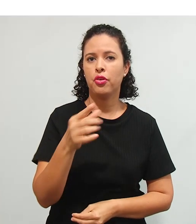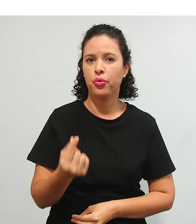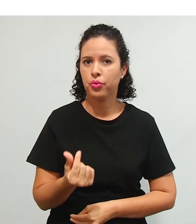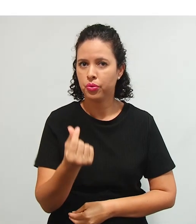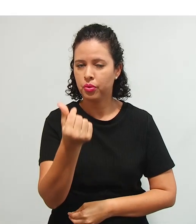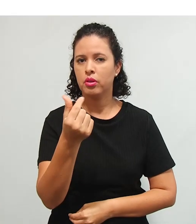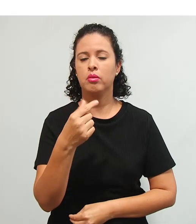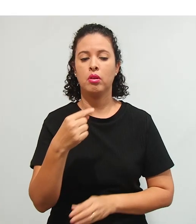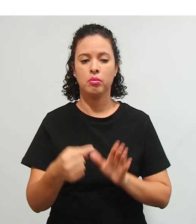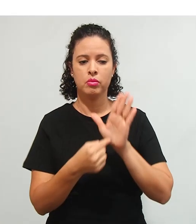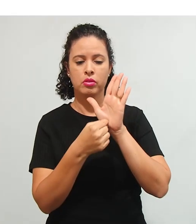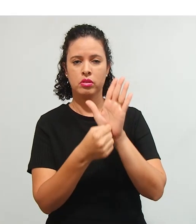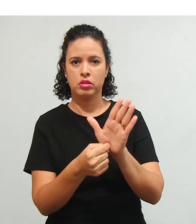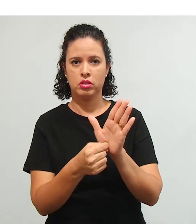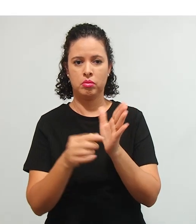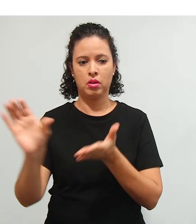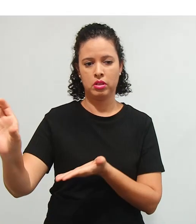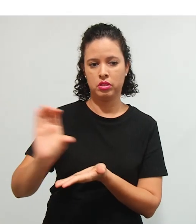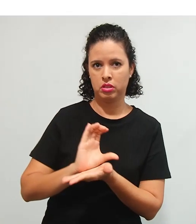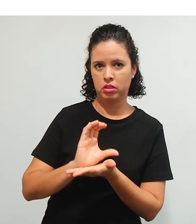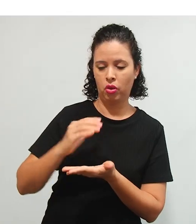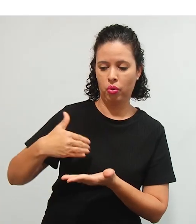Então, eu vou trazer aqui uma receita